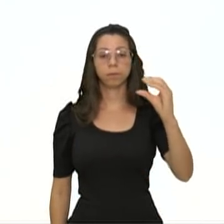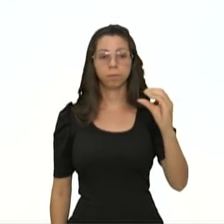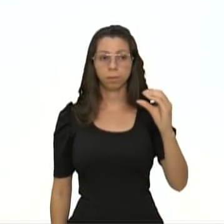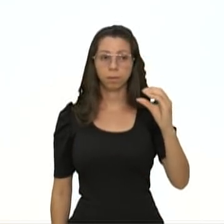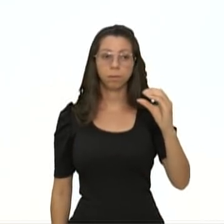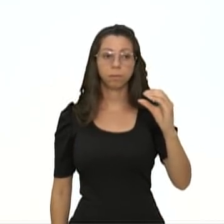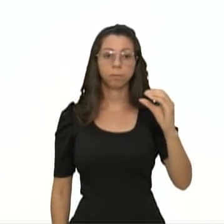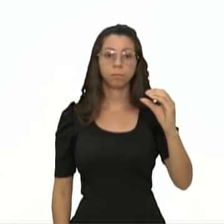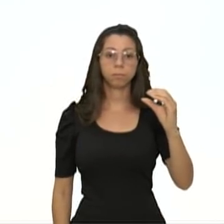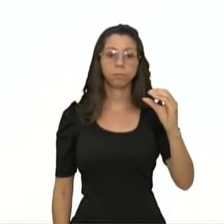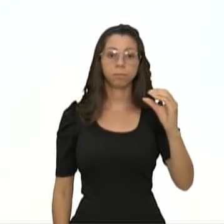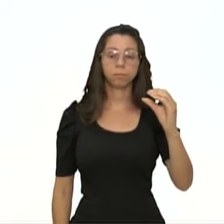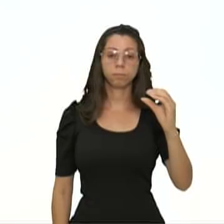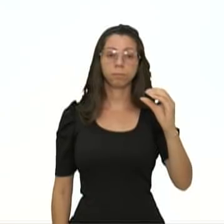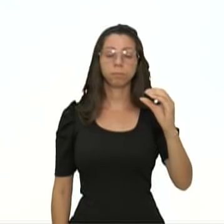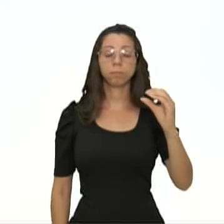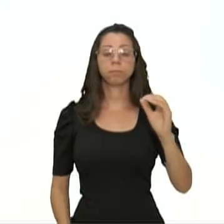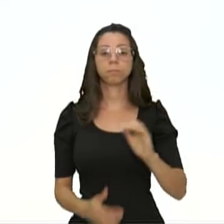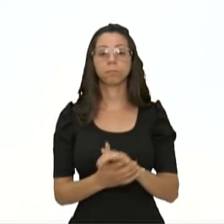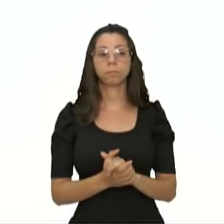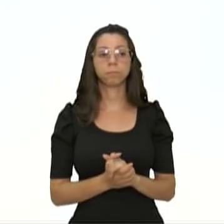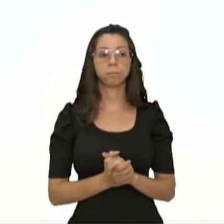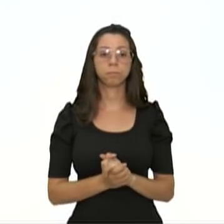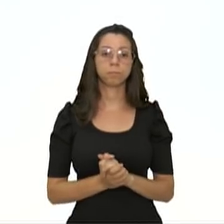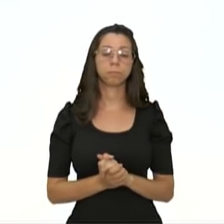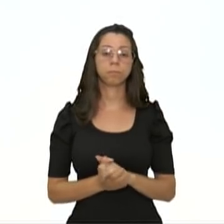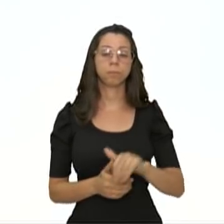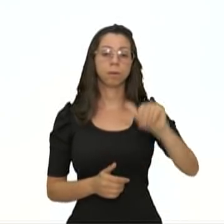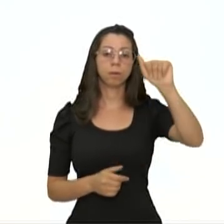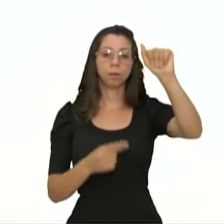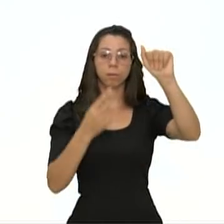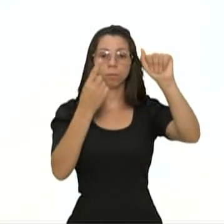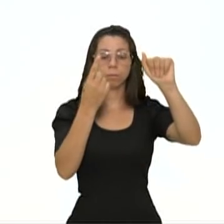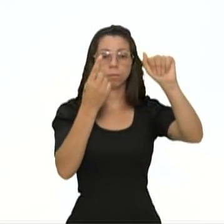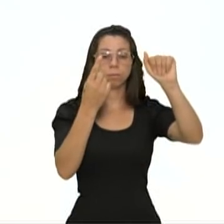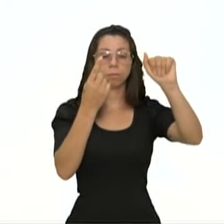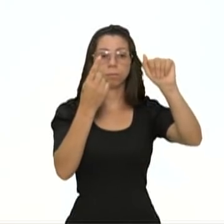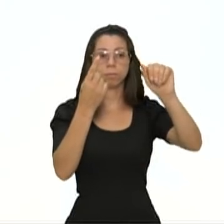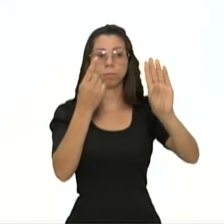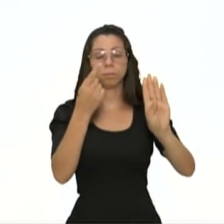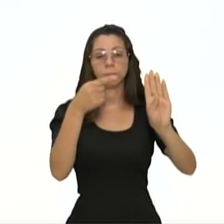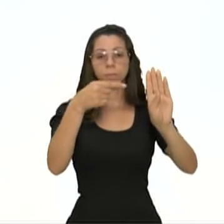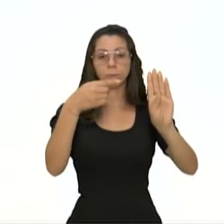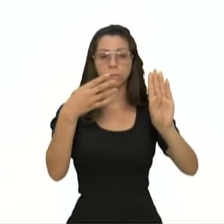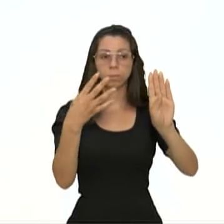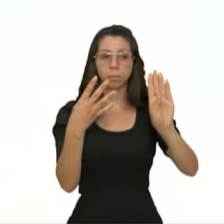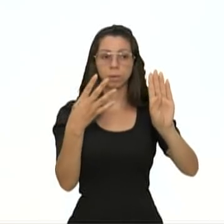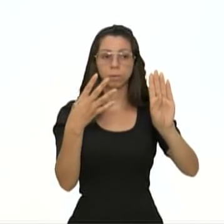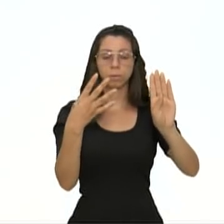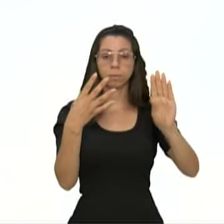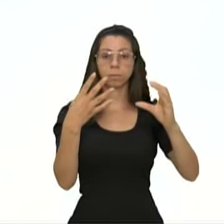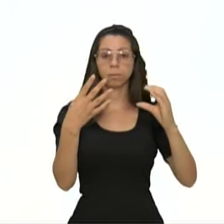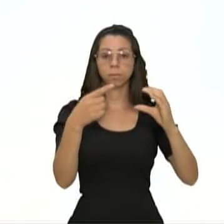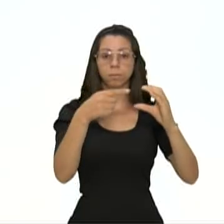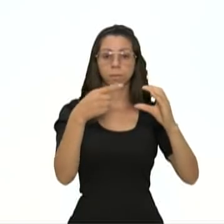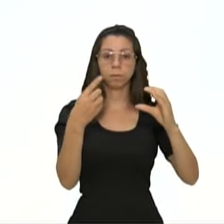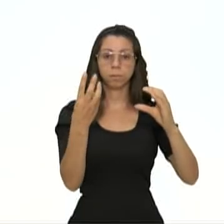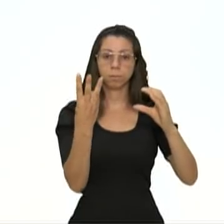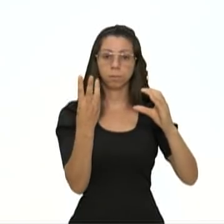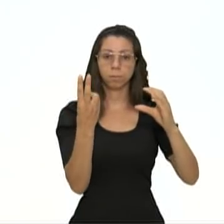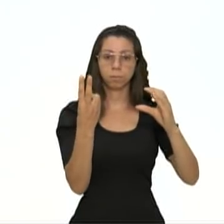C. O valor de A é 1, o valor de B, menos 4, o valor de C,